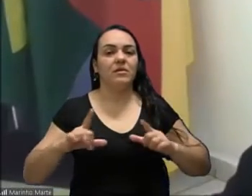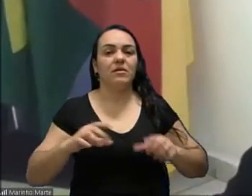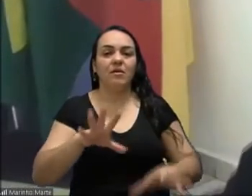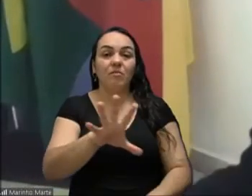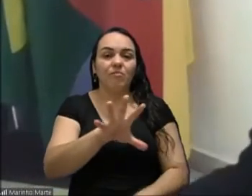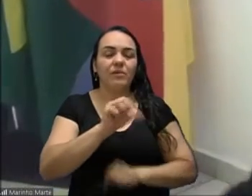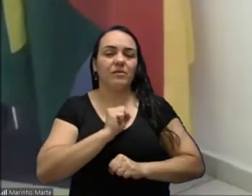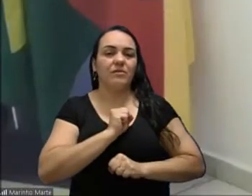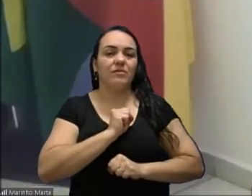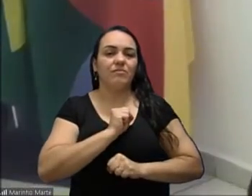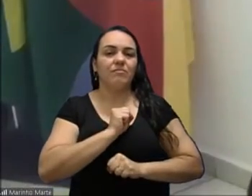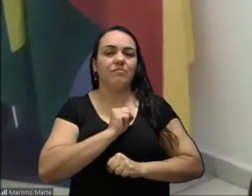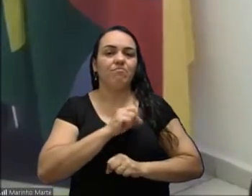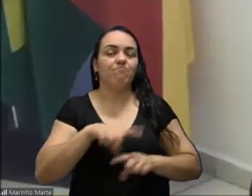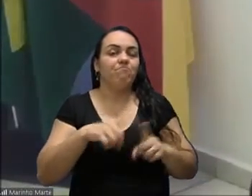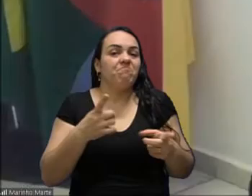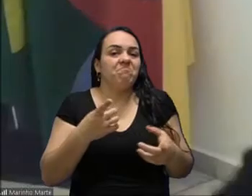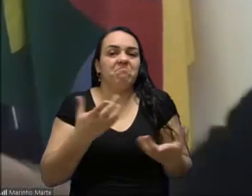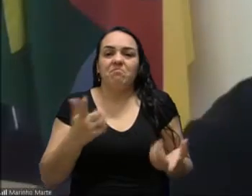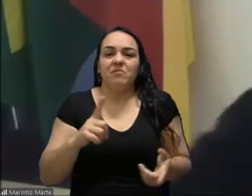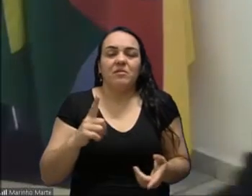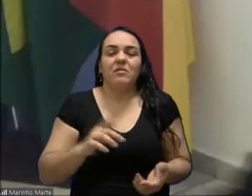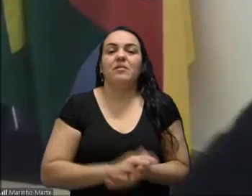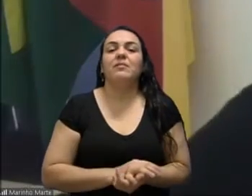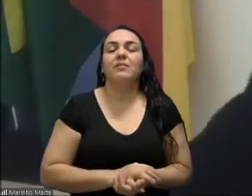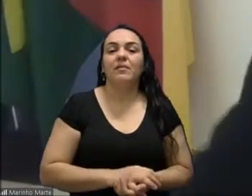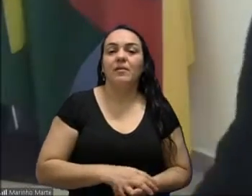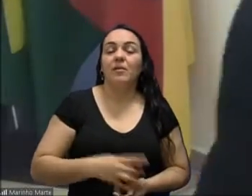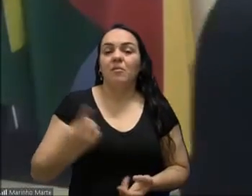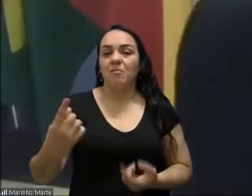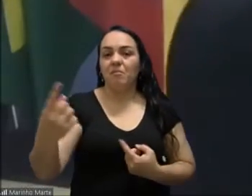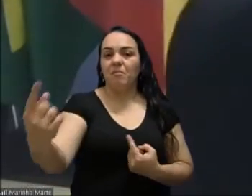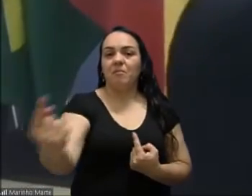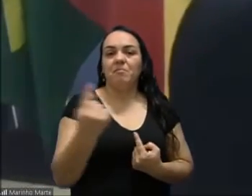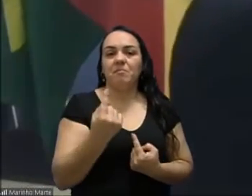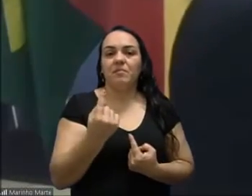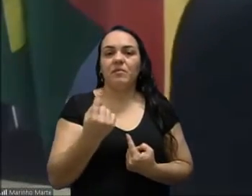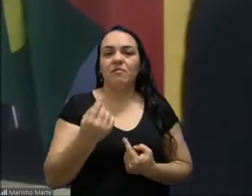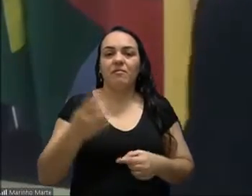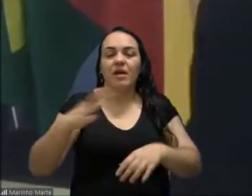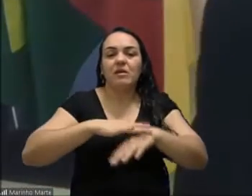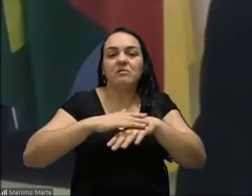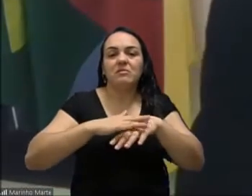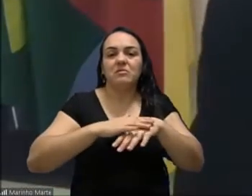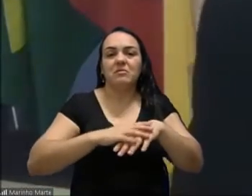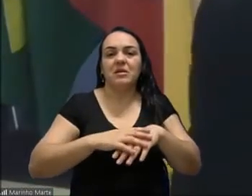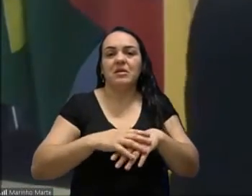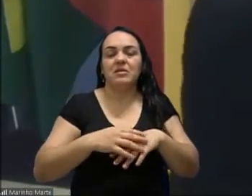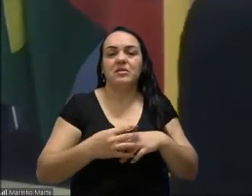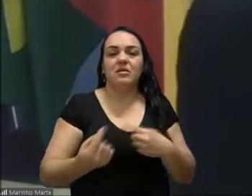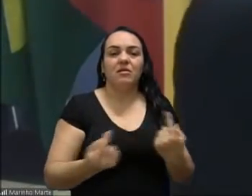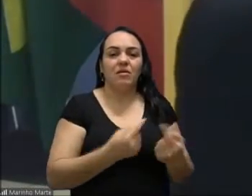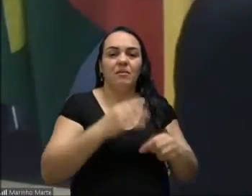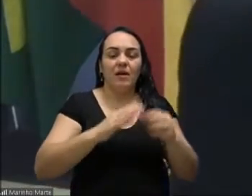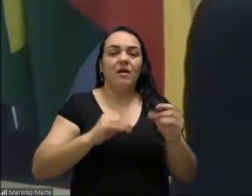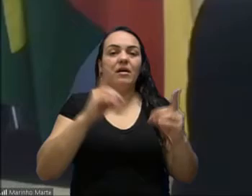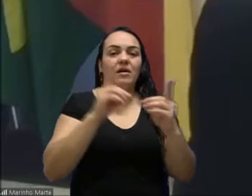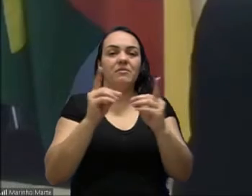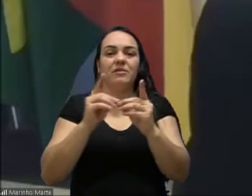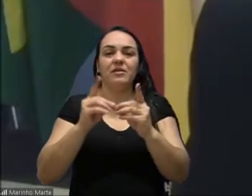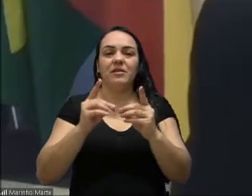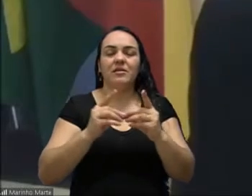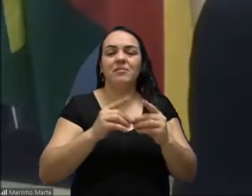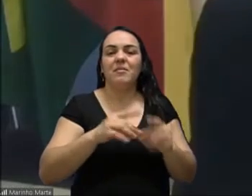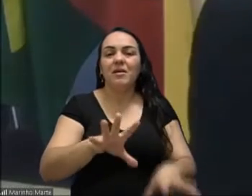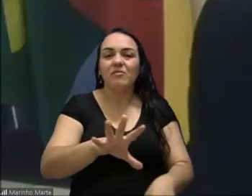contaminada que acidente que o infectado foi lá então a questão da proteção